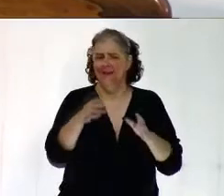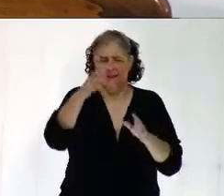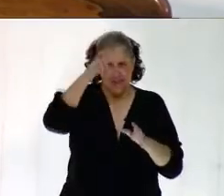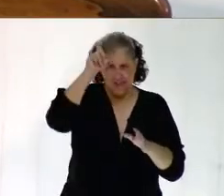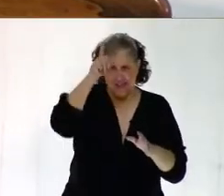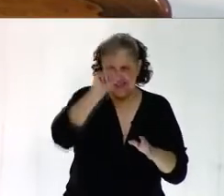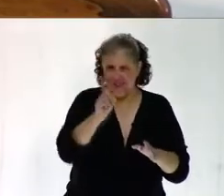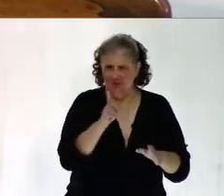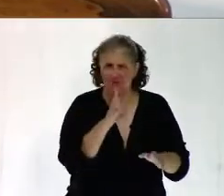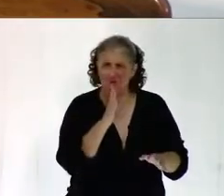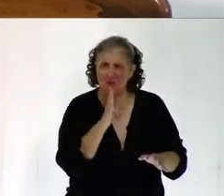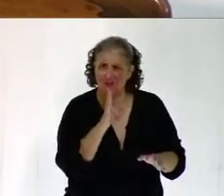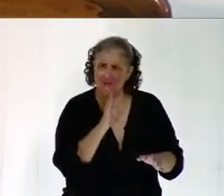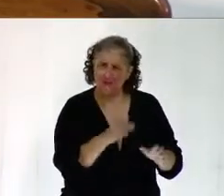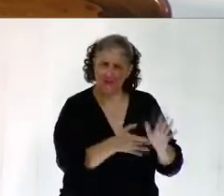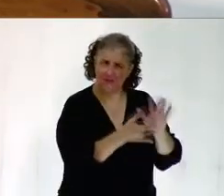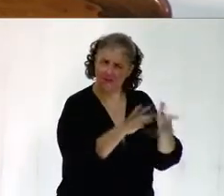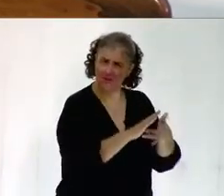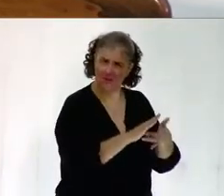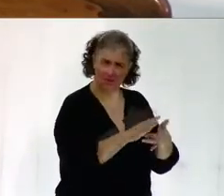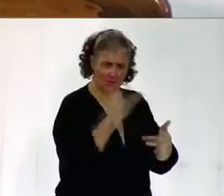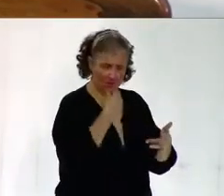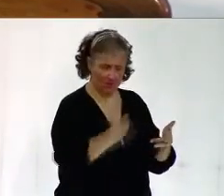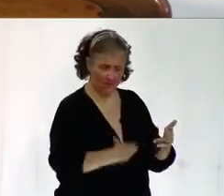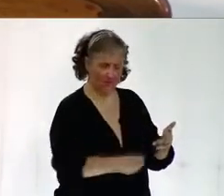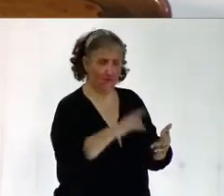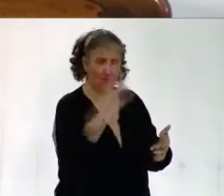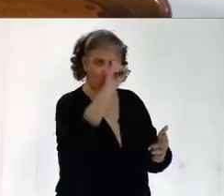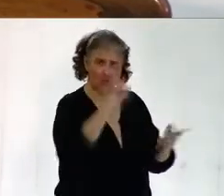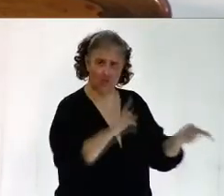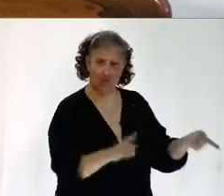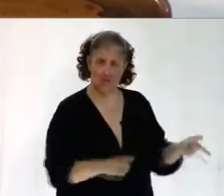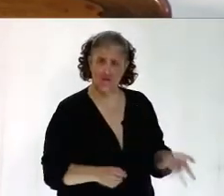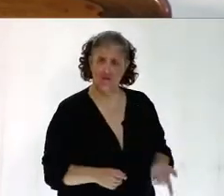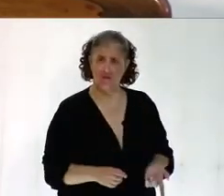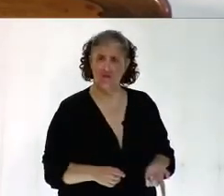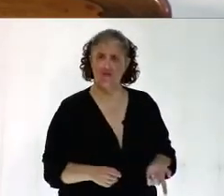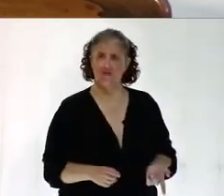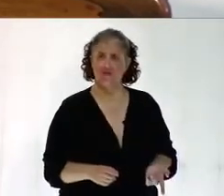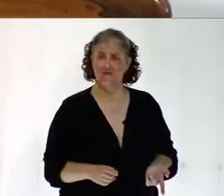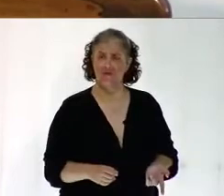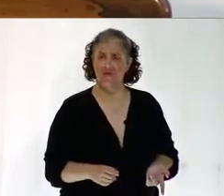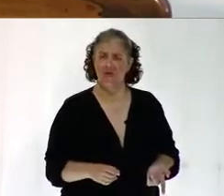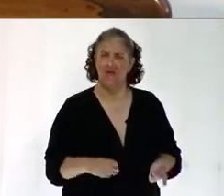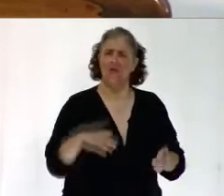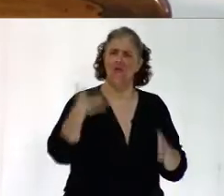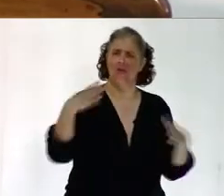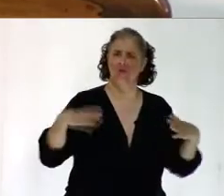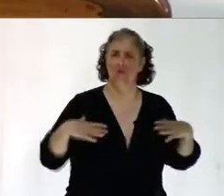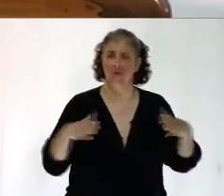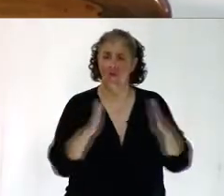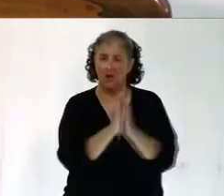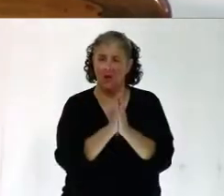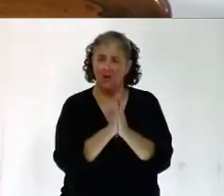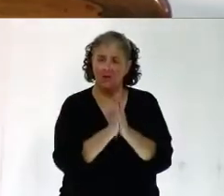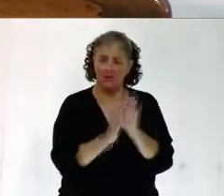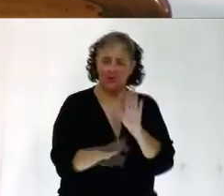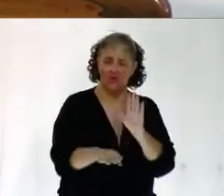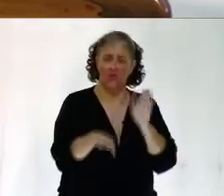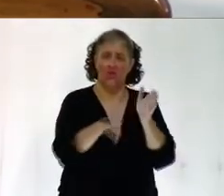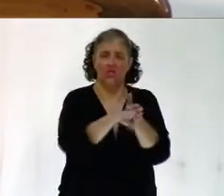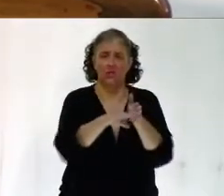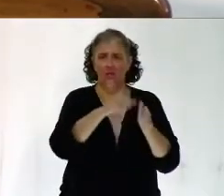deus pelo próprio deus na palavra de deus quando ele disse para mulher de ti na será o descendente não